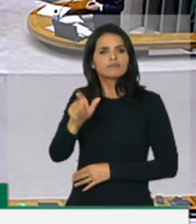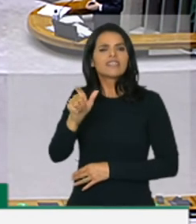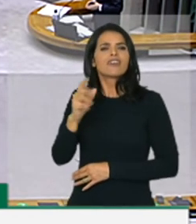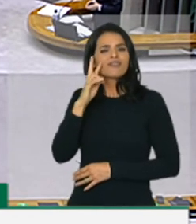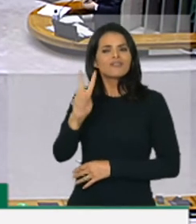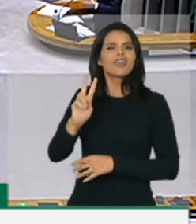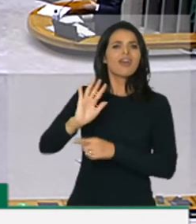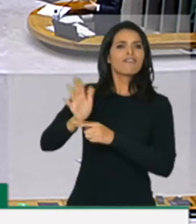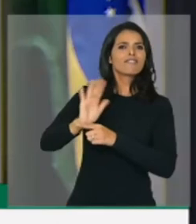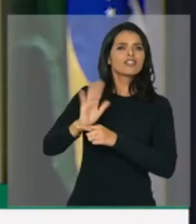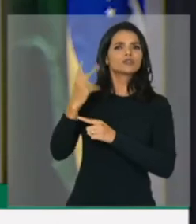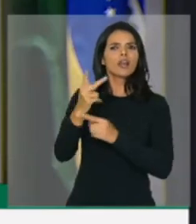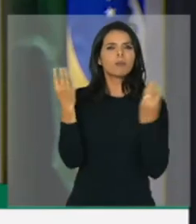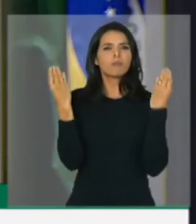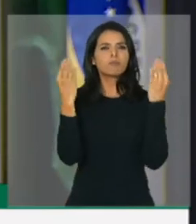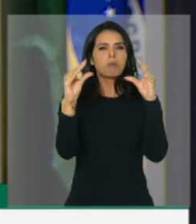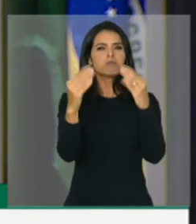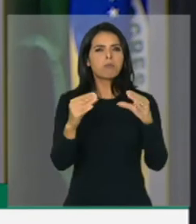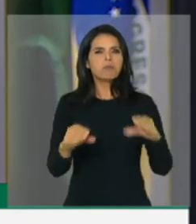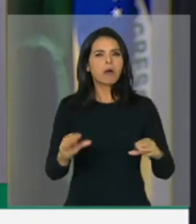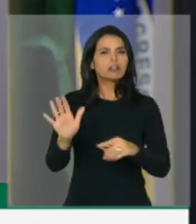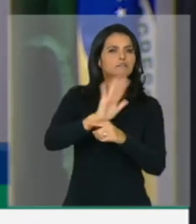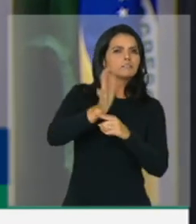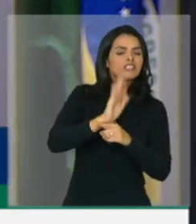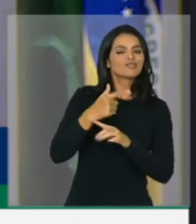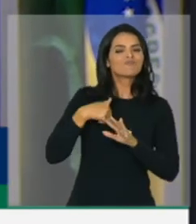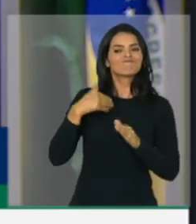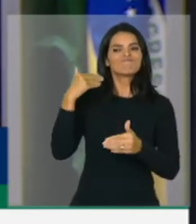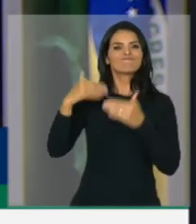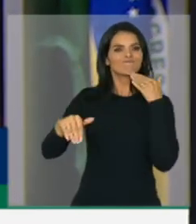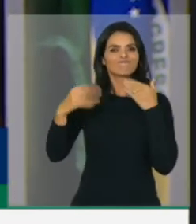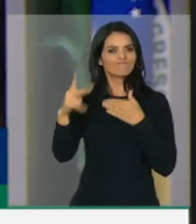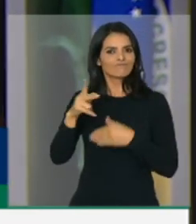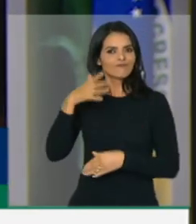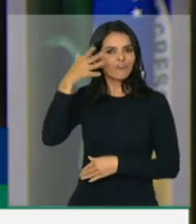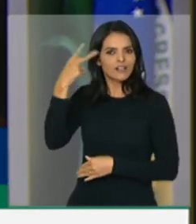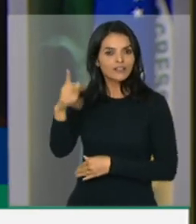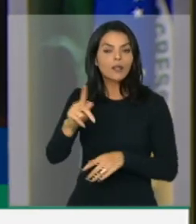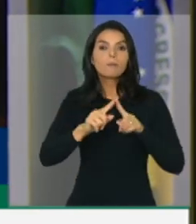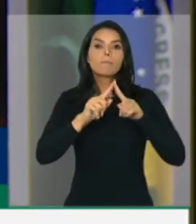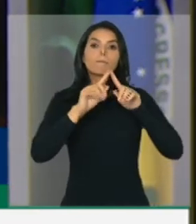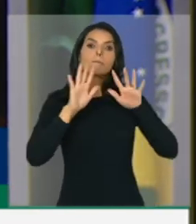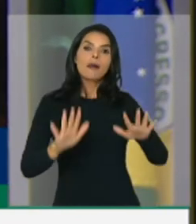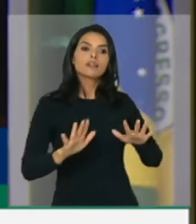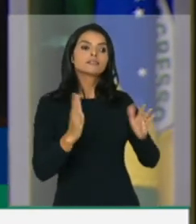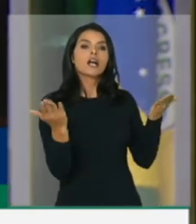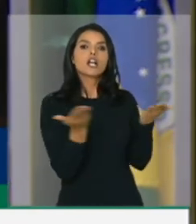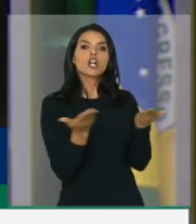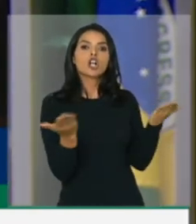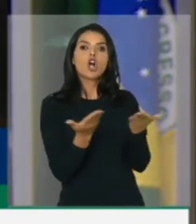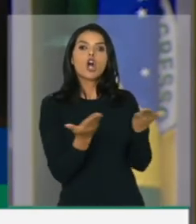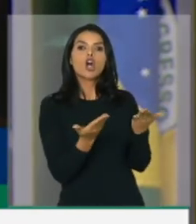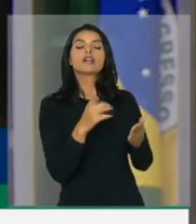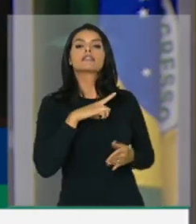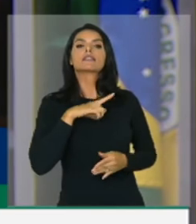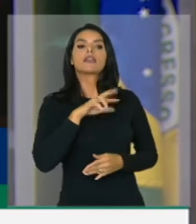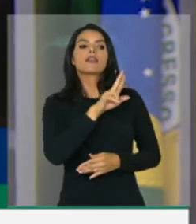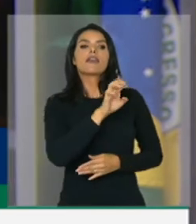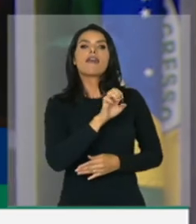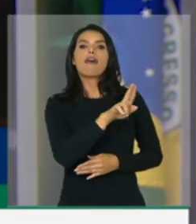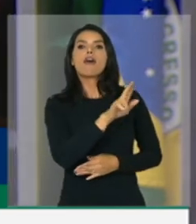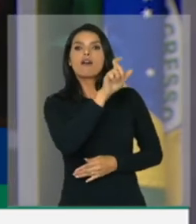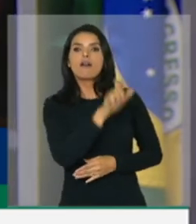que foram amplamente divulgados. Está recolhida ao banco dos réus, aguardando o veredito que será